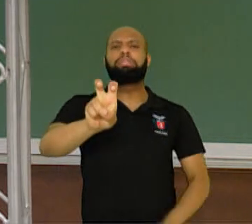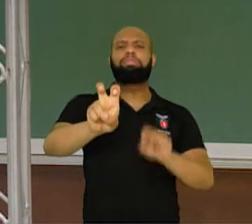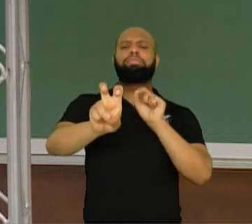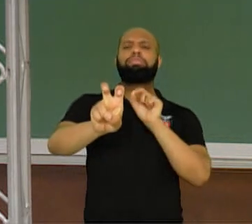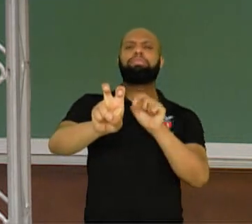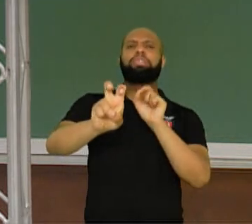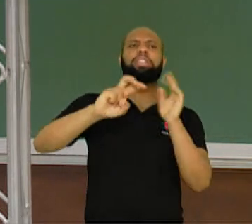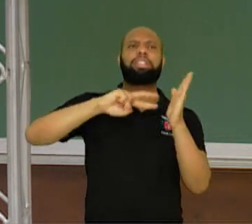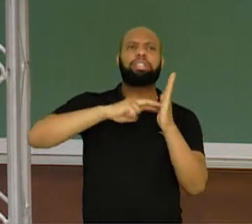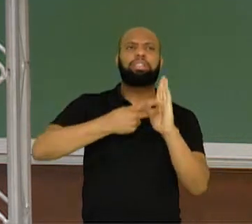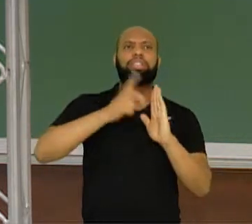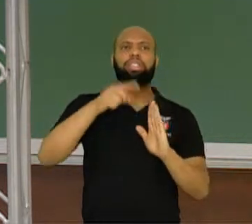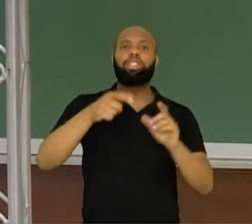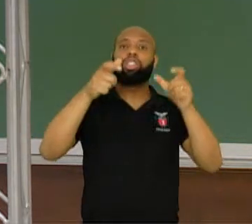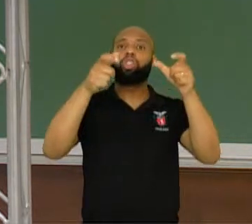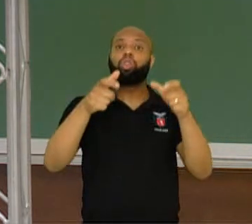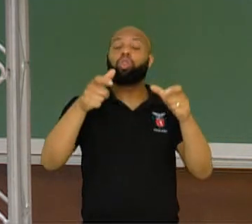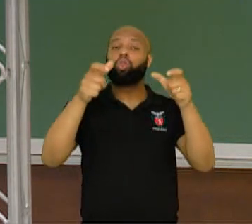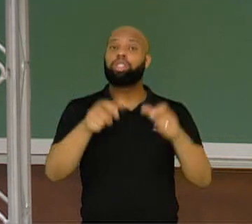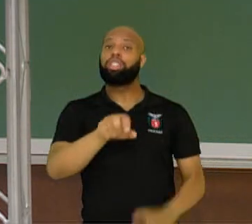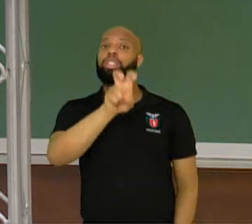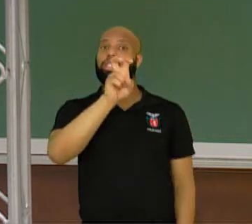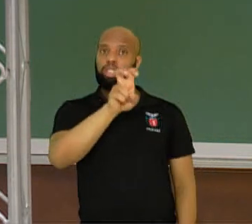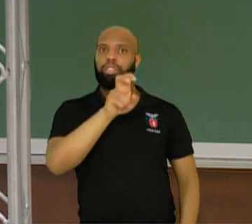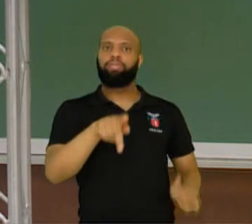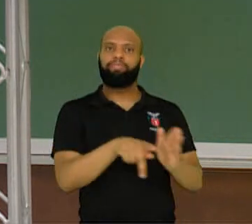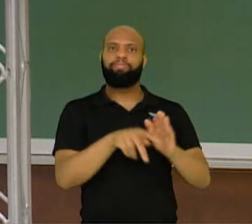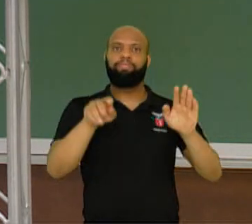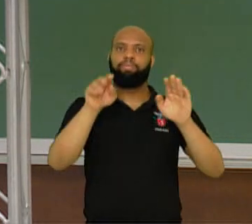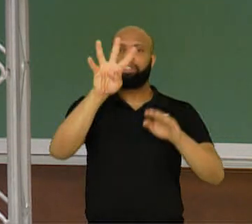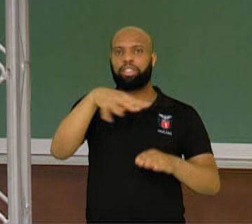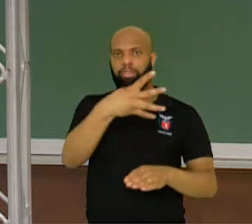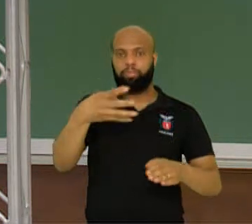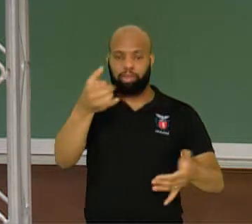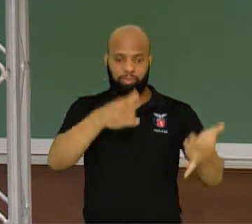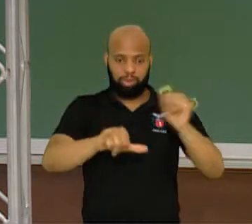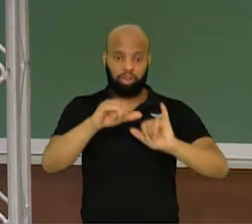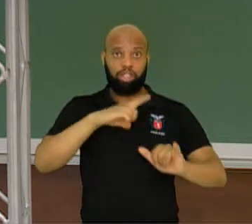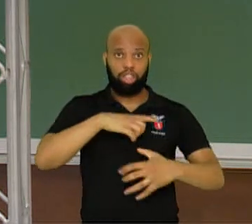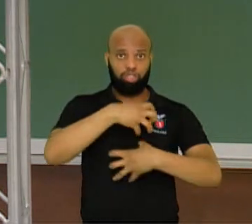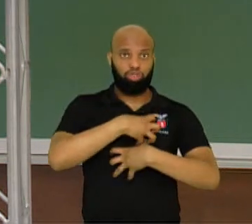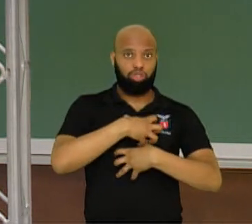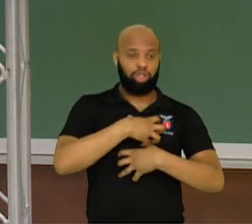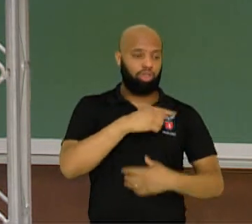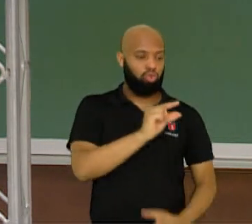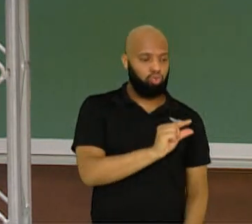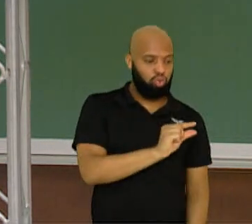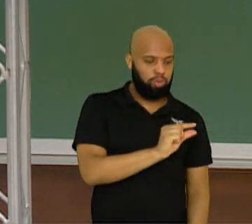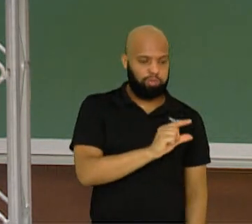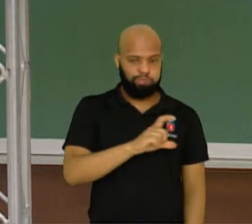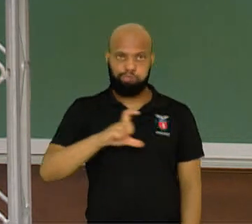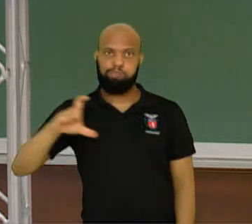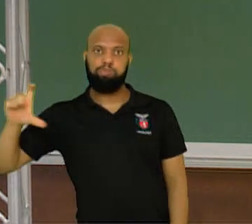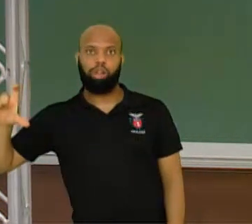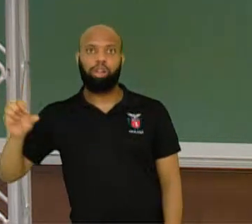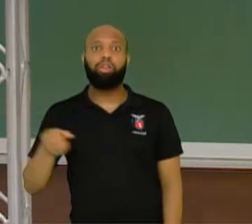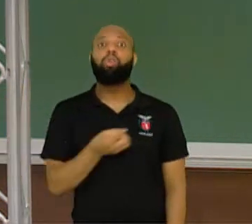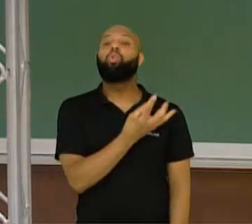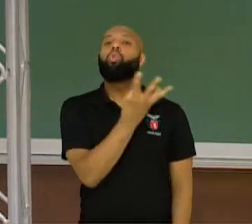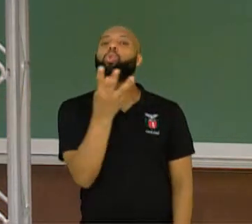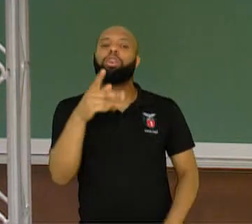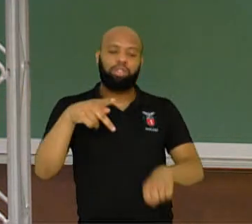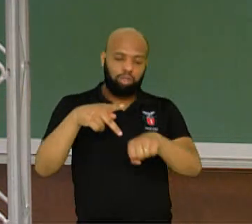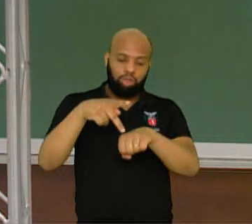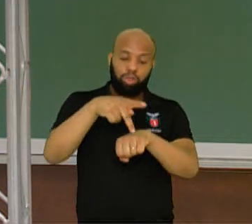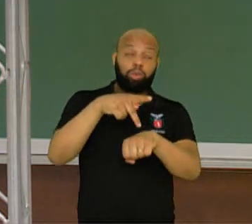5 significa que ele está na posição número 5 da tabela periódica. Lembrando que ela está numa ordem crescente. Quantos prótons